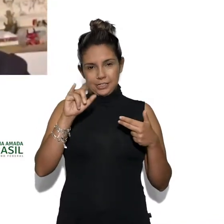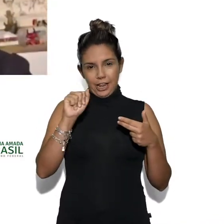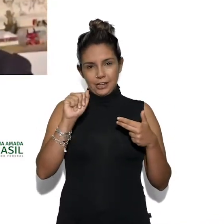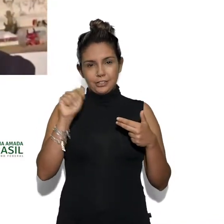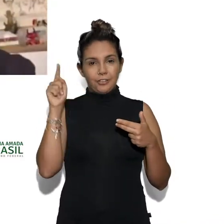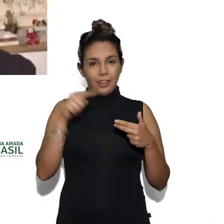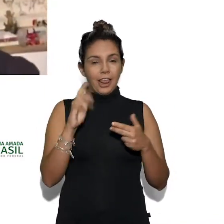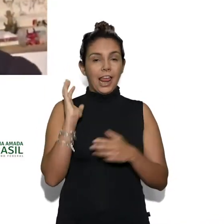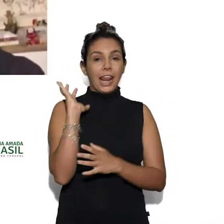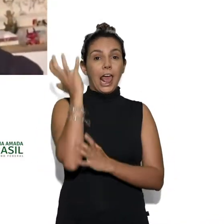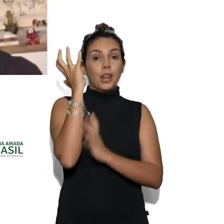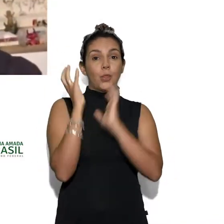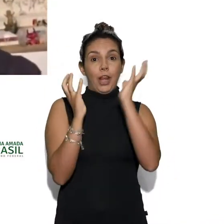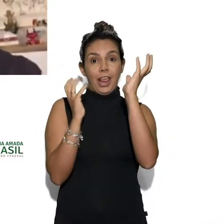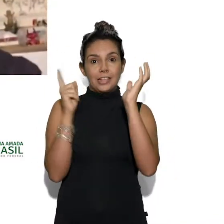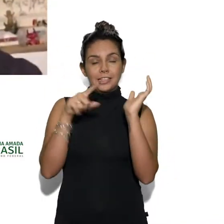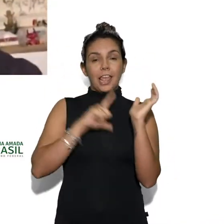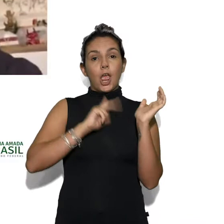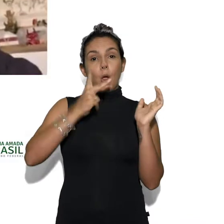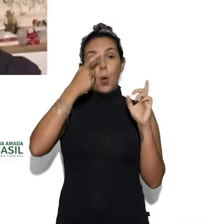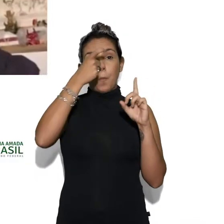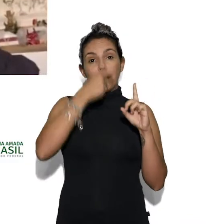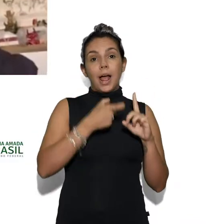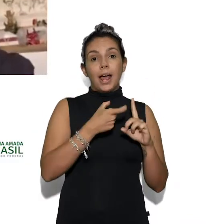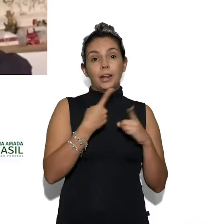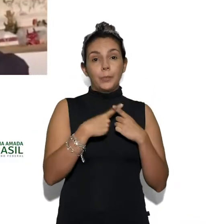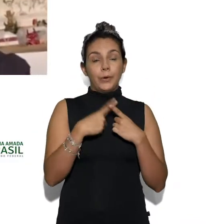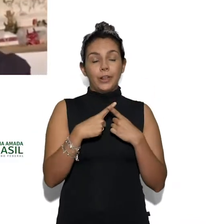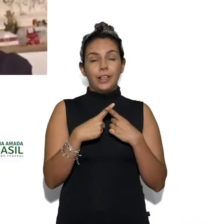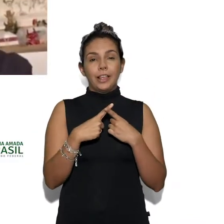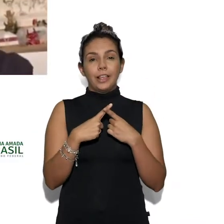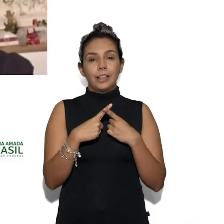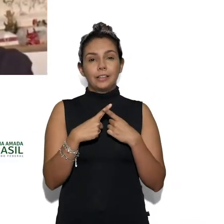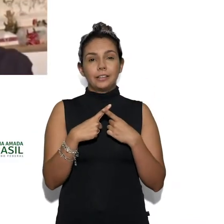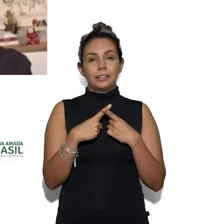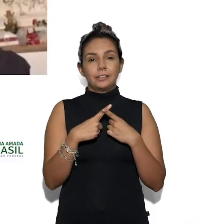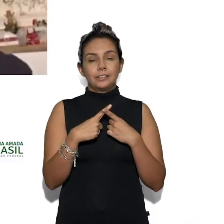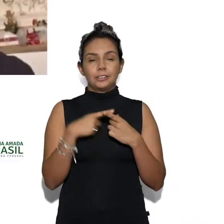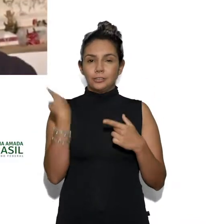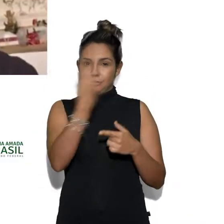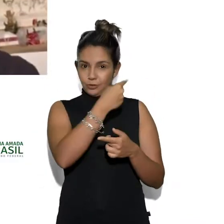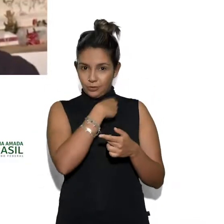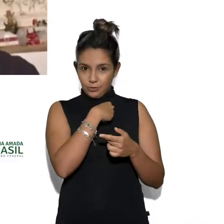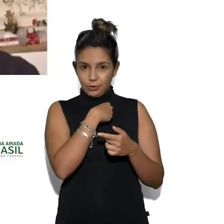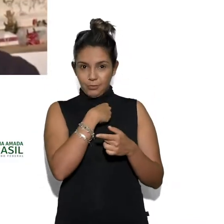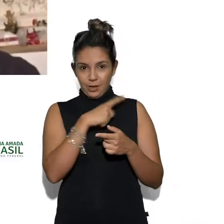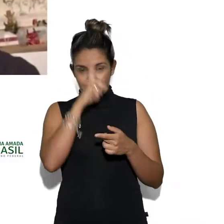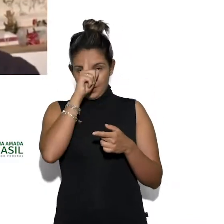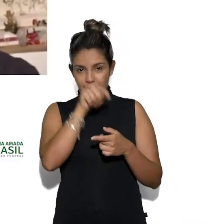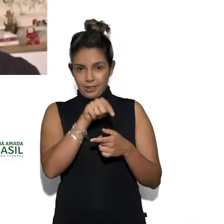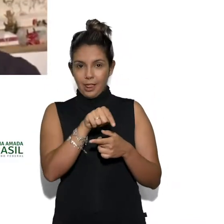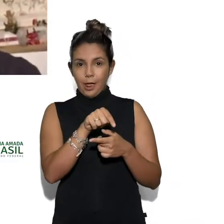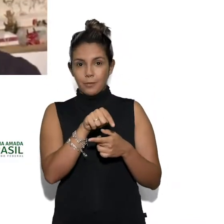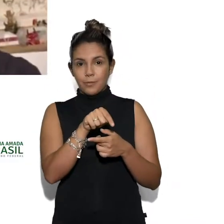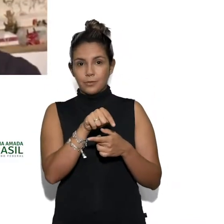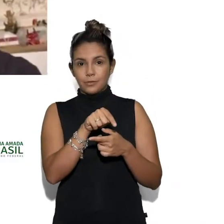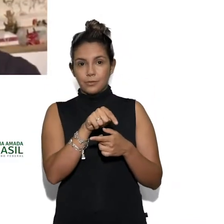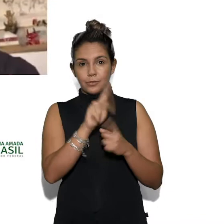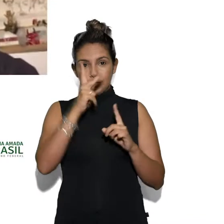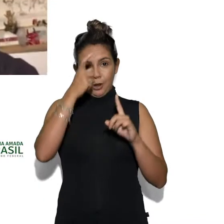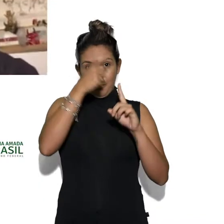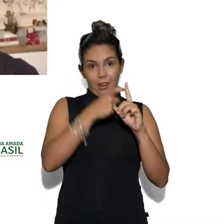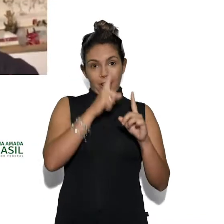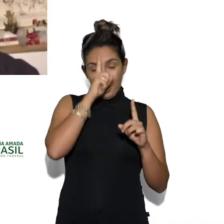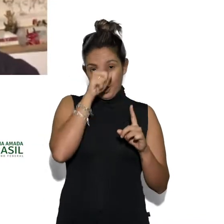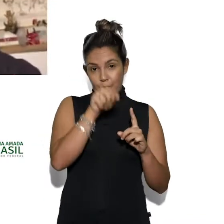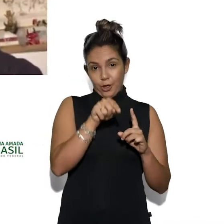vindo da natureza, ela é profundamente humana, porque a universalidade fomos nós mesmos que criamos, não é? Foi um ser humano que criou